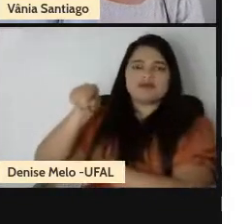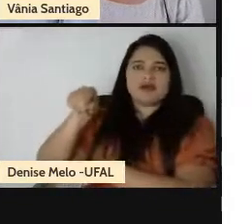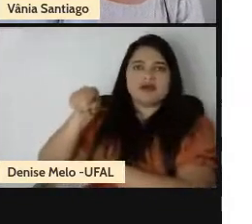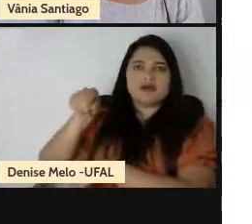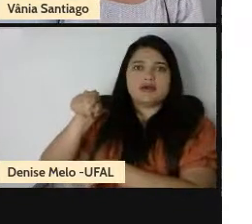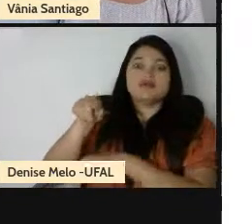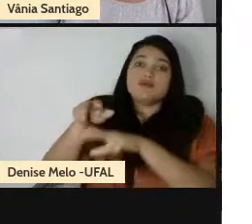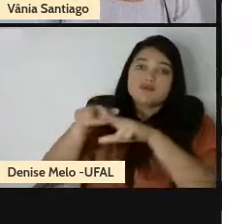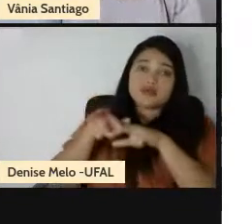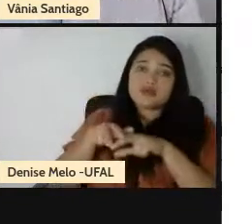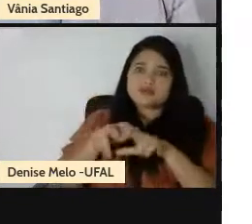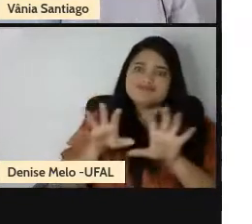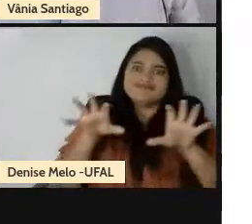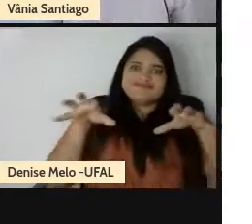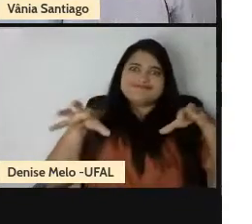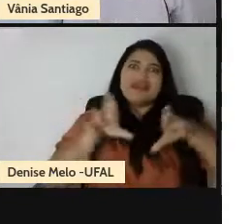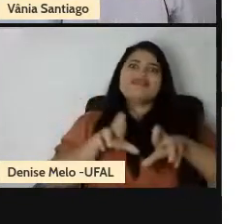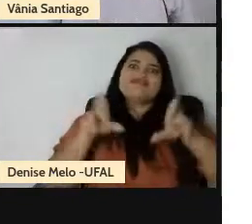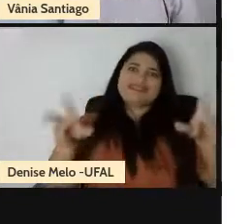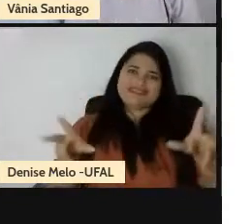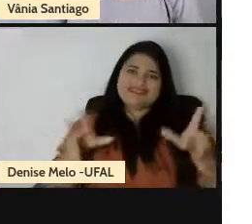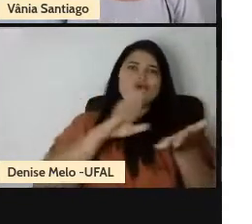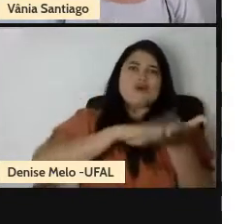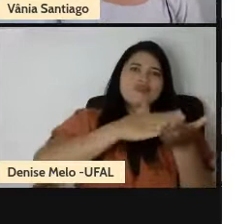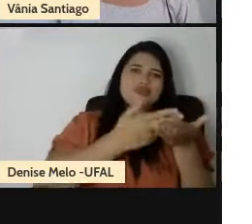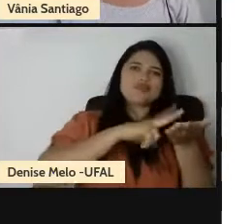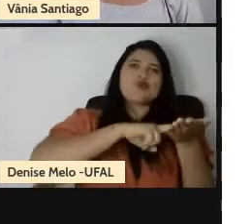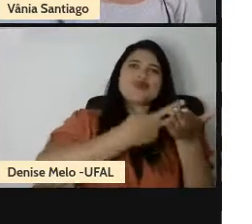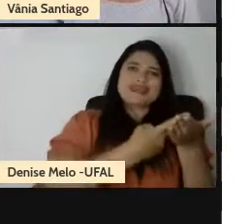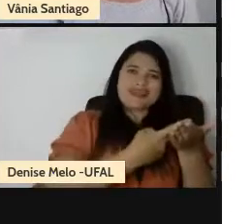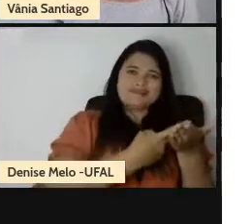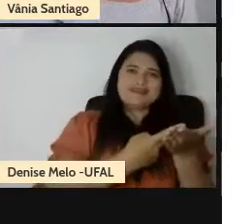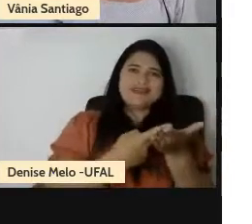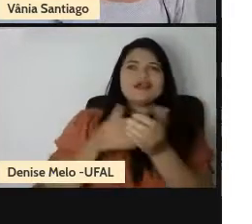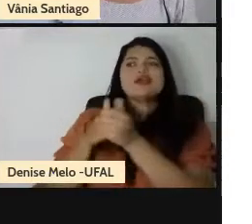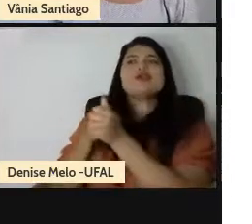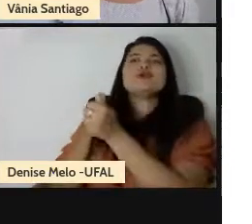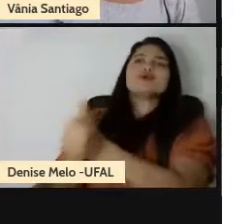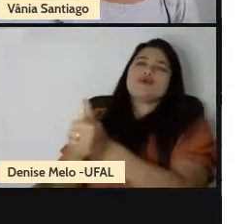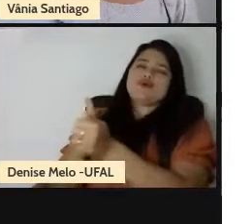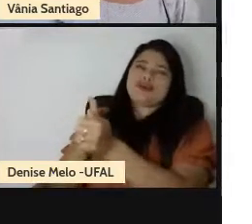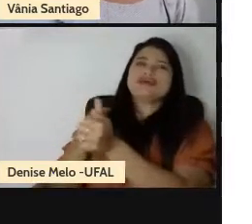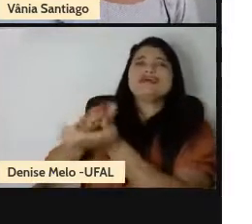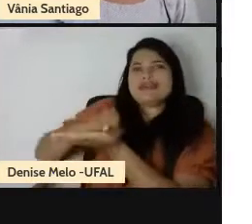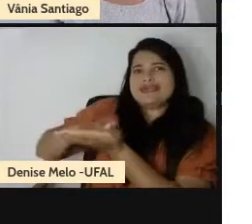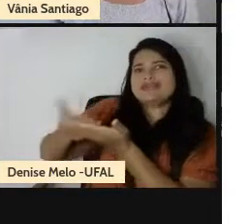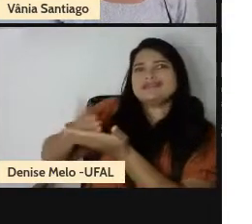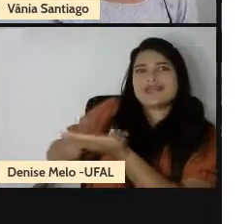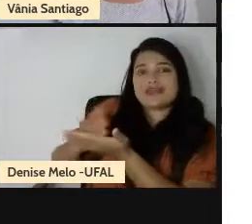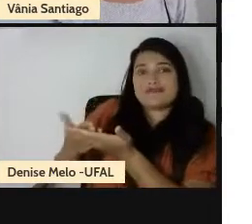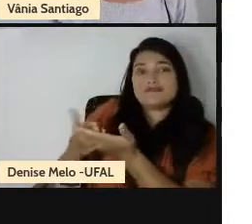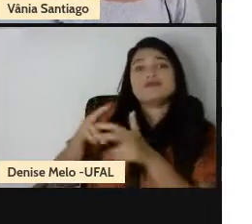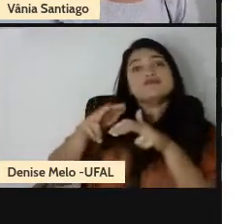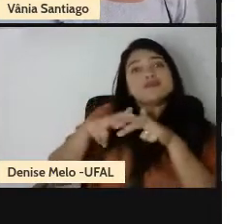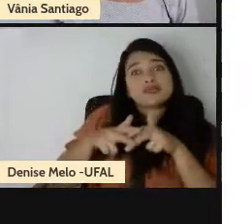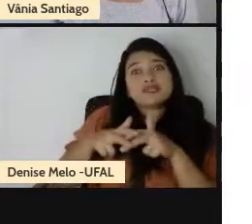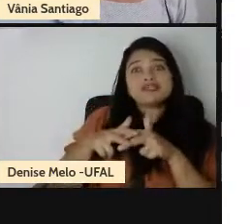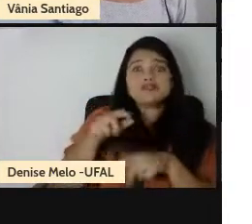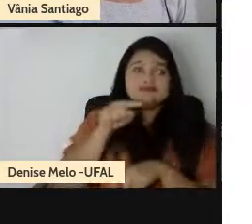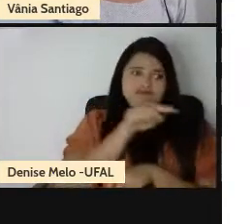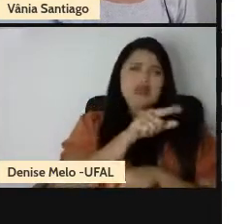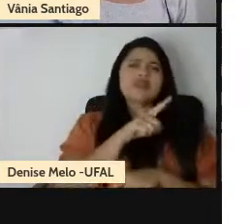principal diferenciação, né? A atividade de guia-interpretação como ato responsável para